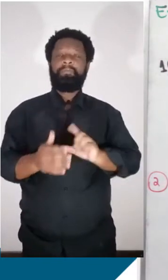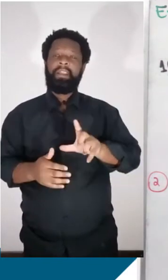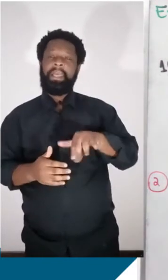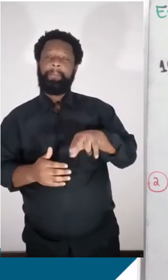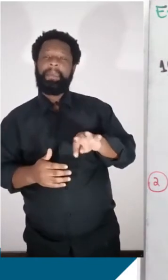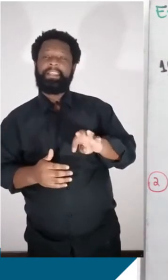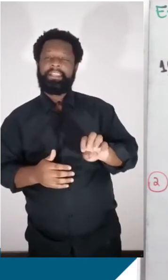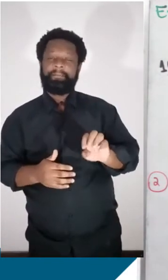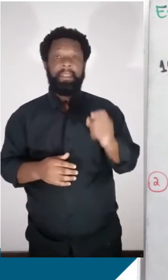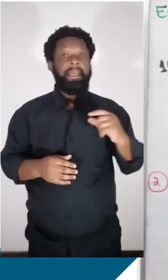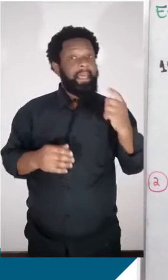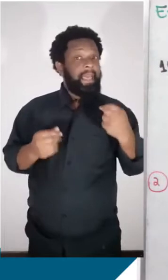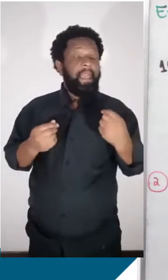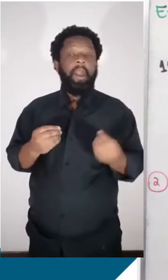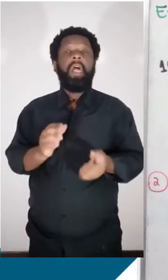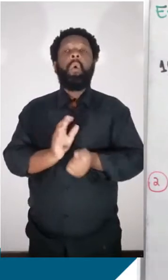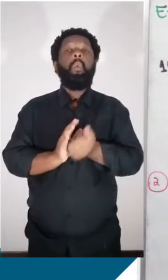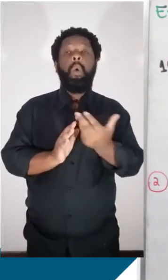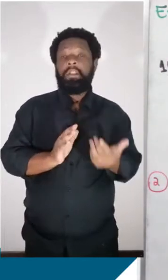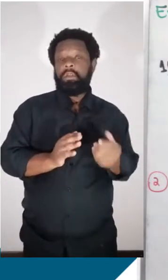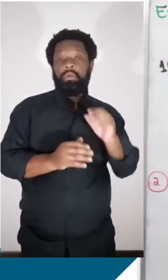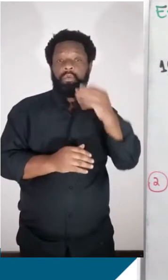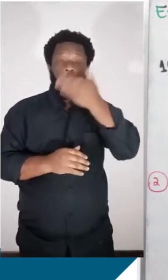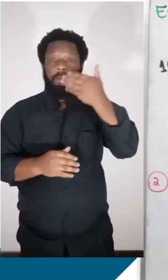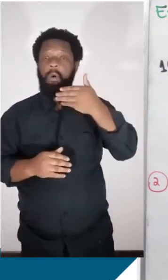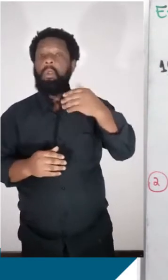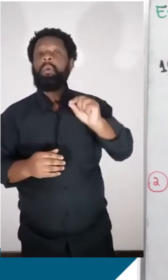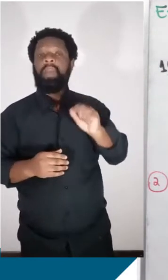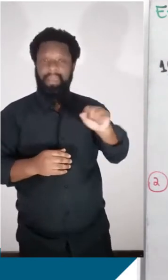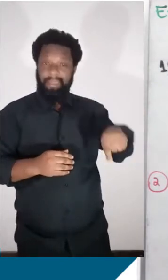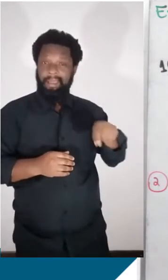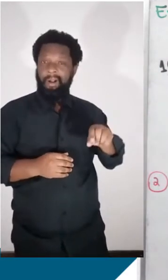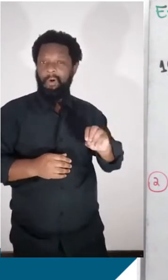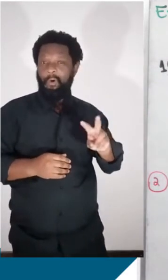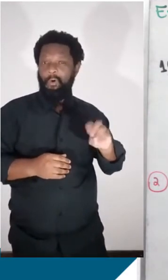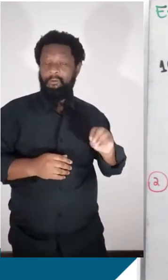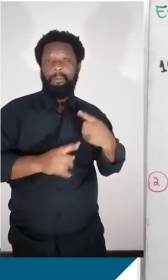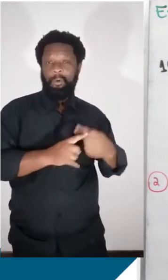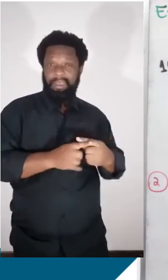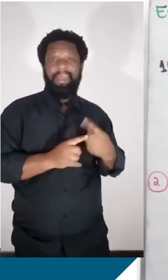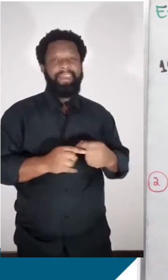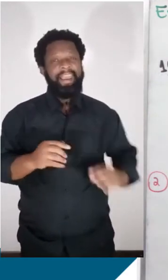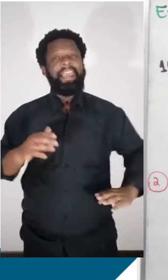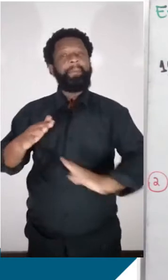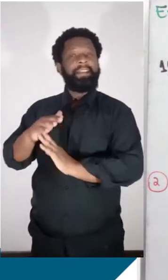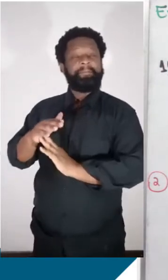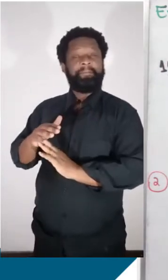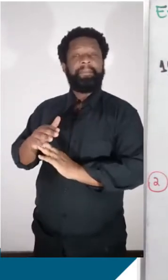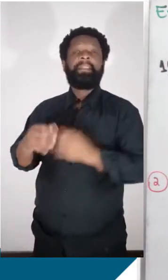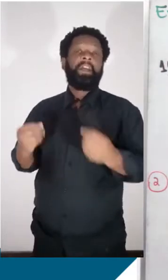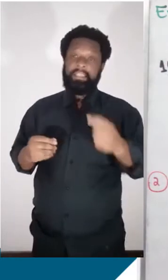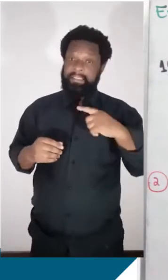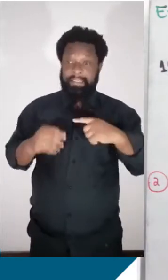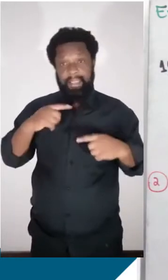bom? Quem definiu quantos bolos eu faço é o ovo, porque o ovo é o limitante. E o que eu coloquei aqui é